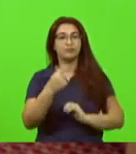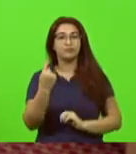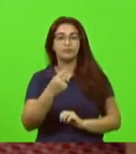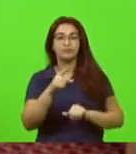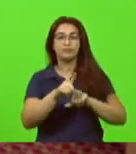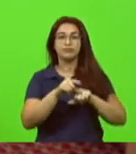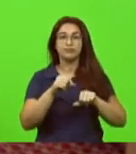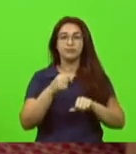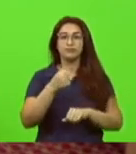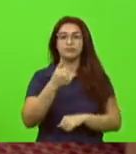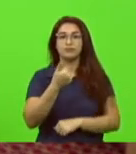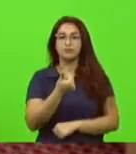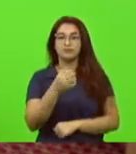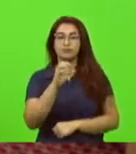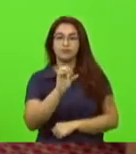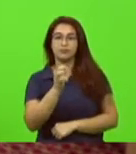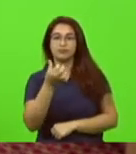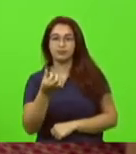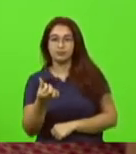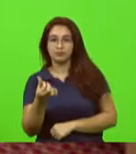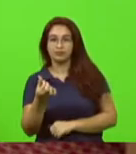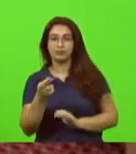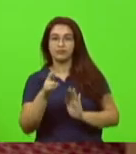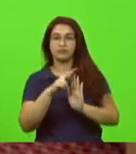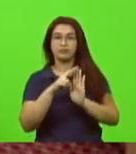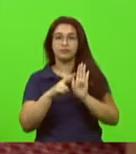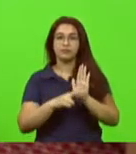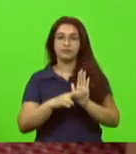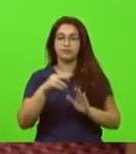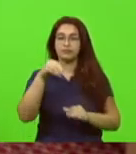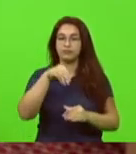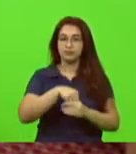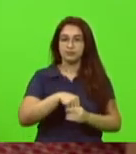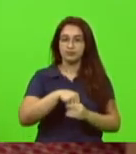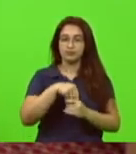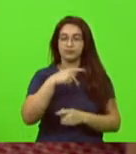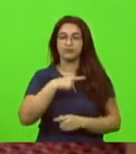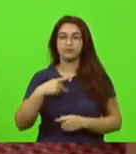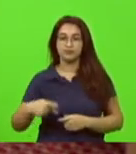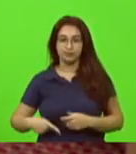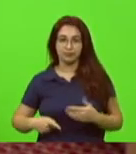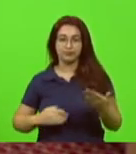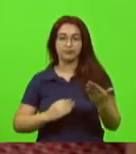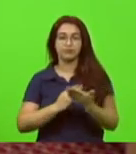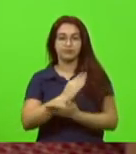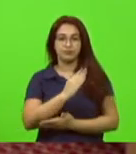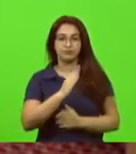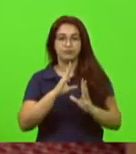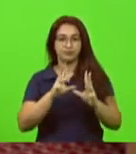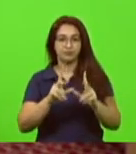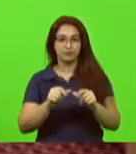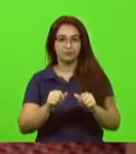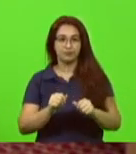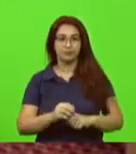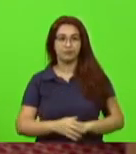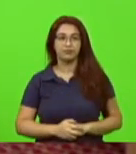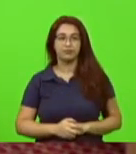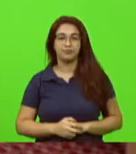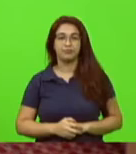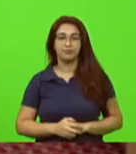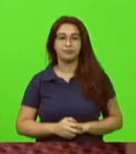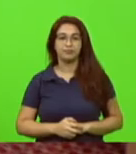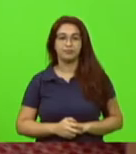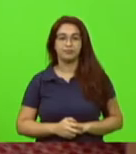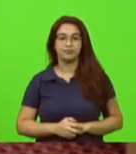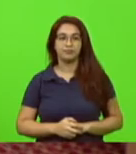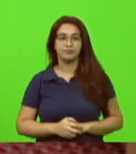artigo 106 do Regimento Interno, o senhor presidente deu-as por aprovadas. Expediente,